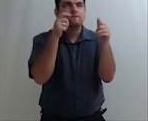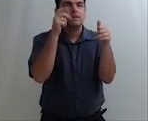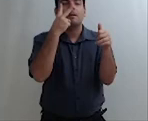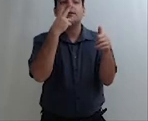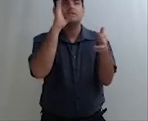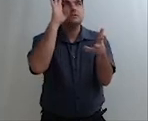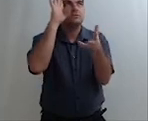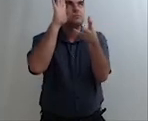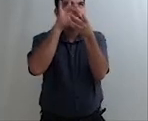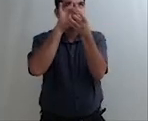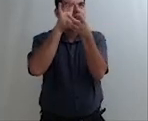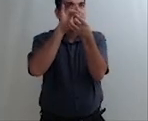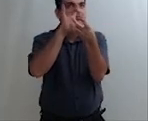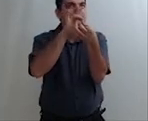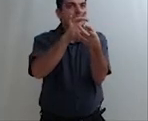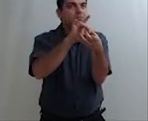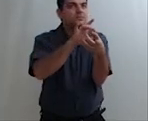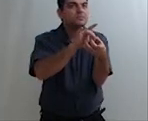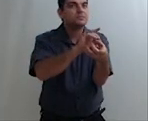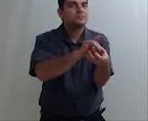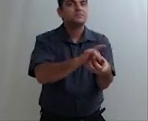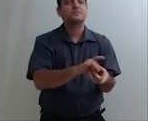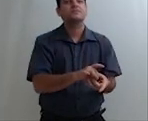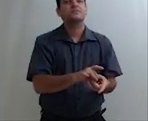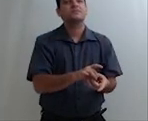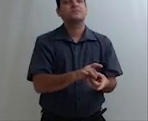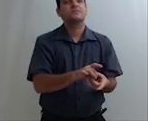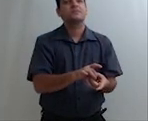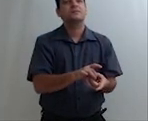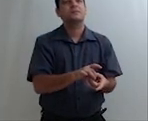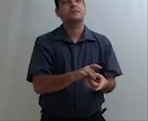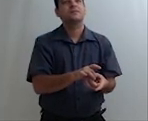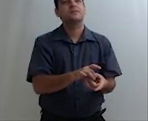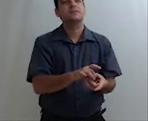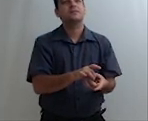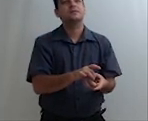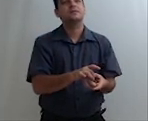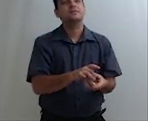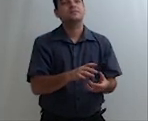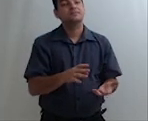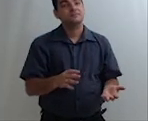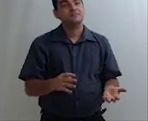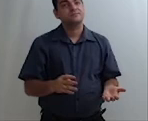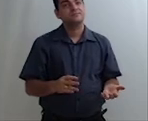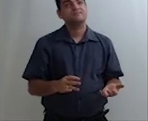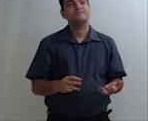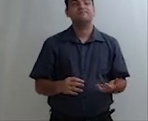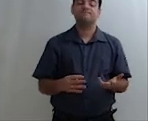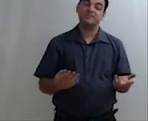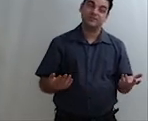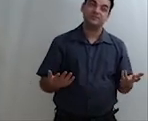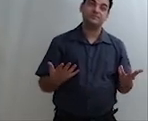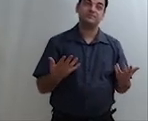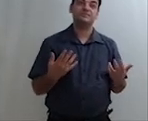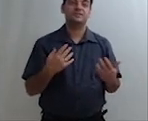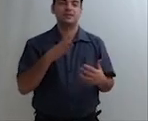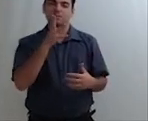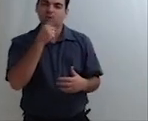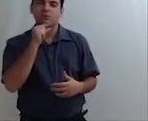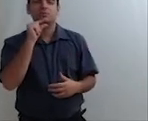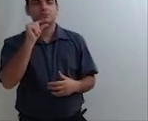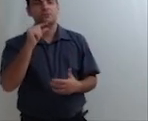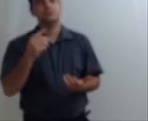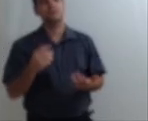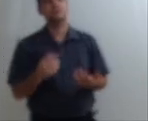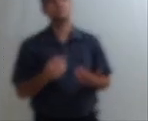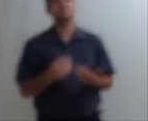ela se fecha ela se fecha Transform ada preclara os ministros de modo que toda vez que a